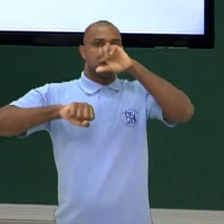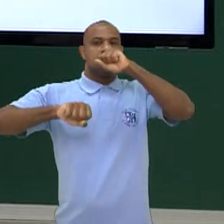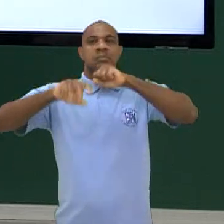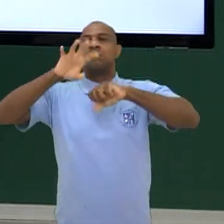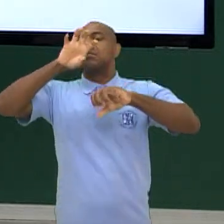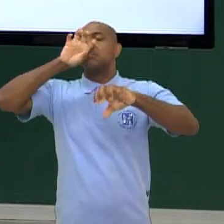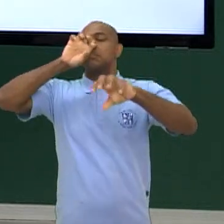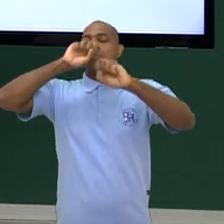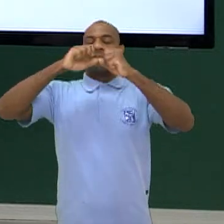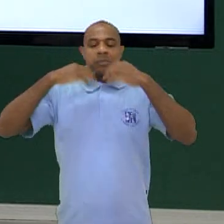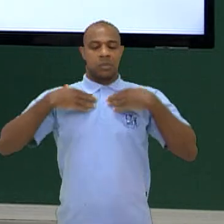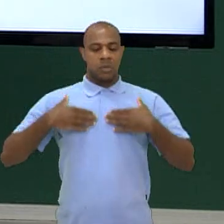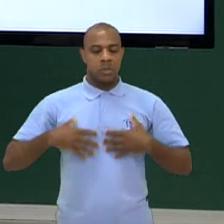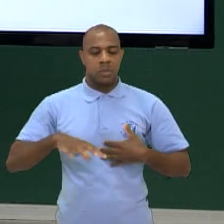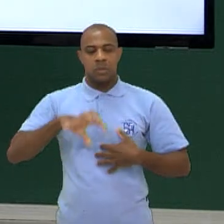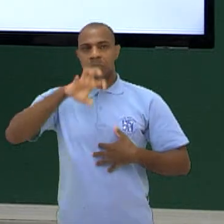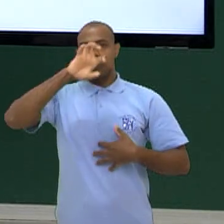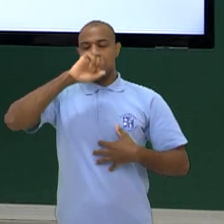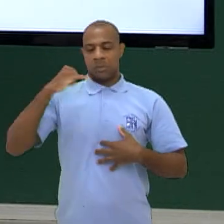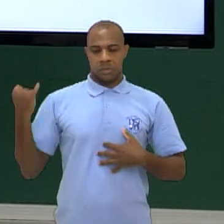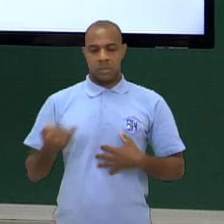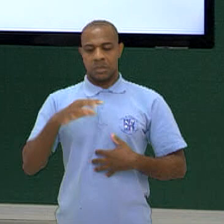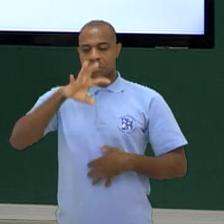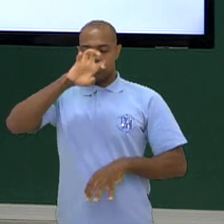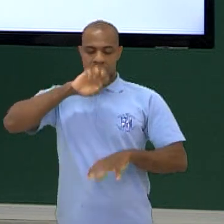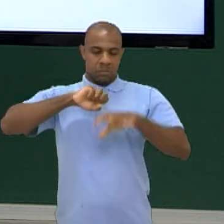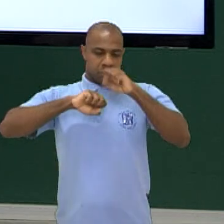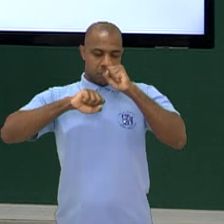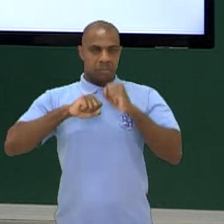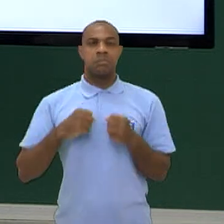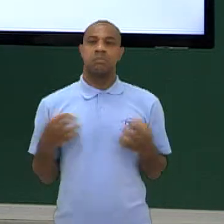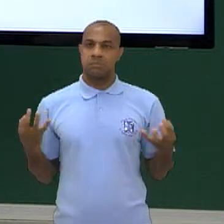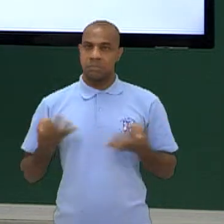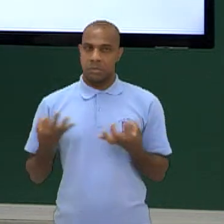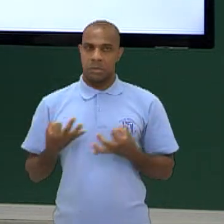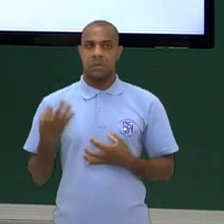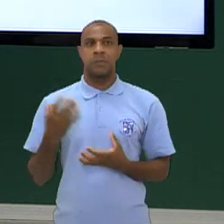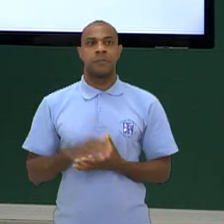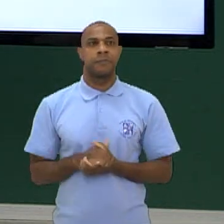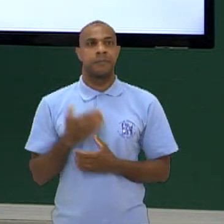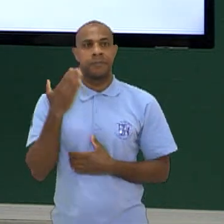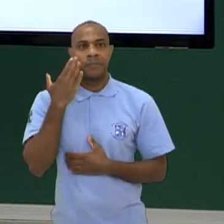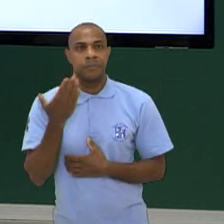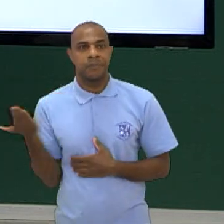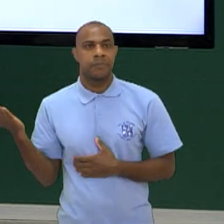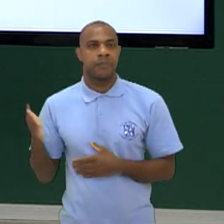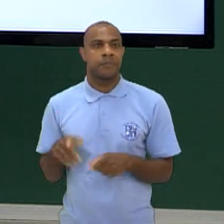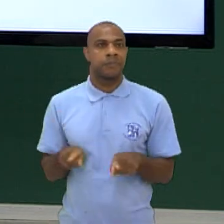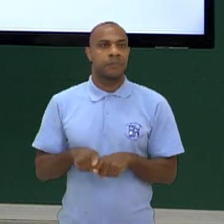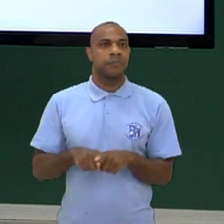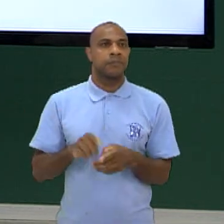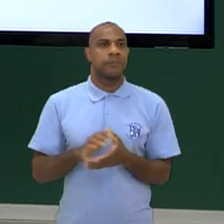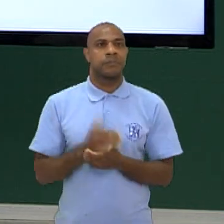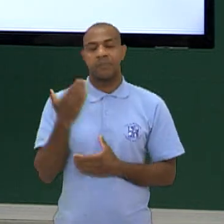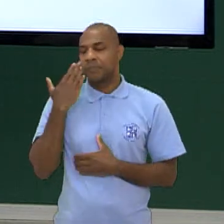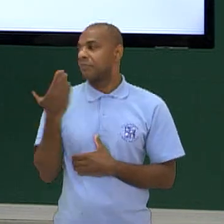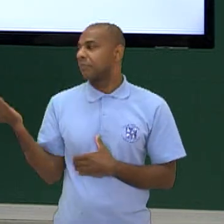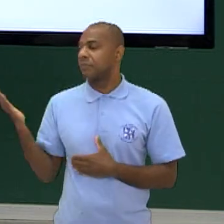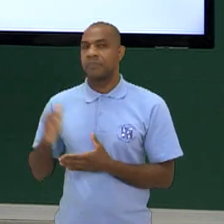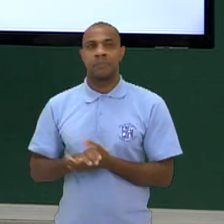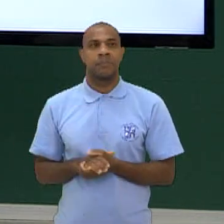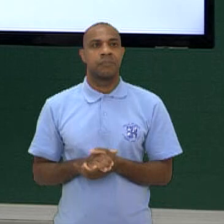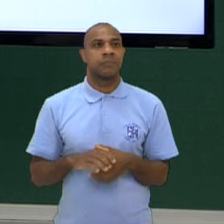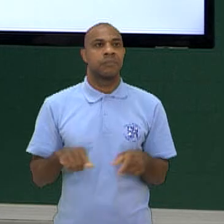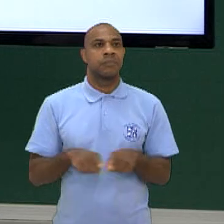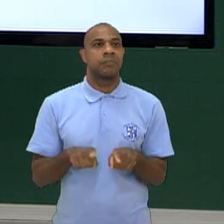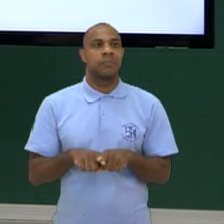o oxigênio para dentro do seu corpo, né? Bem bonitinho, bem intenso ali. Combustão, como a gente acabou de ver na experiência, e